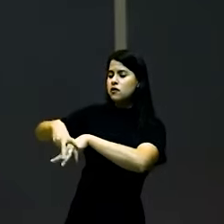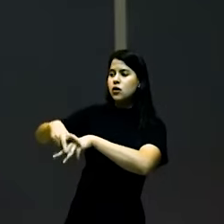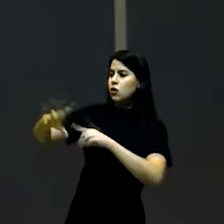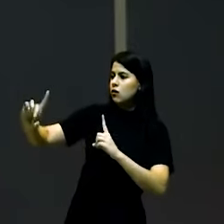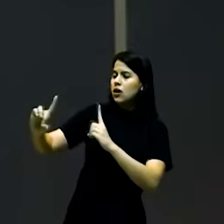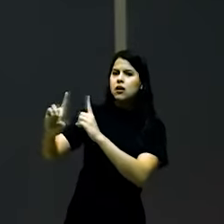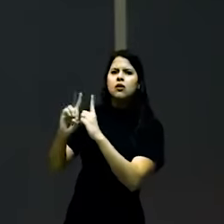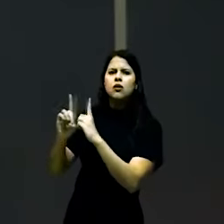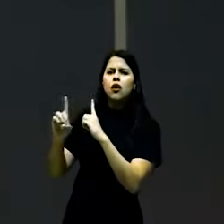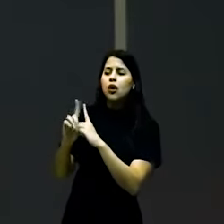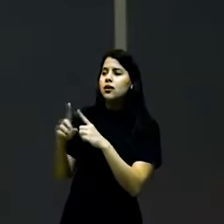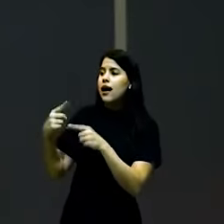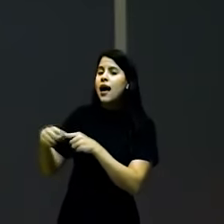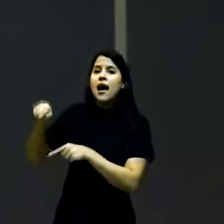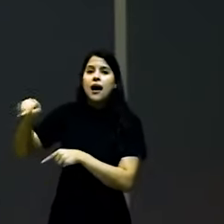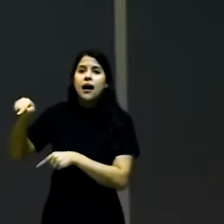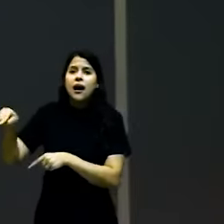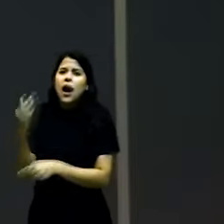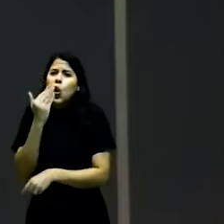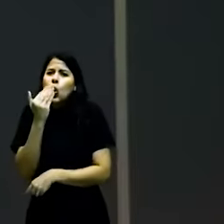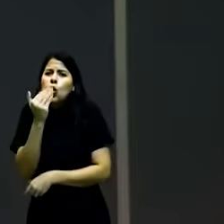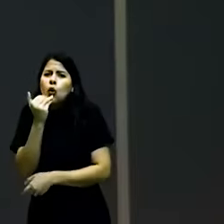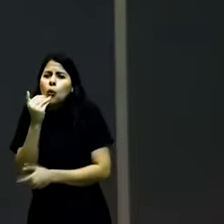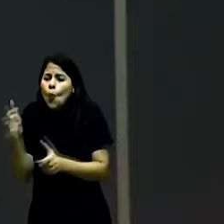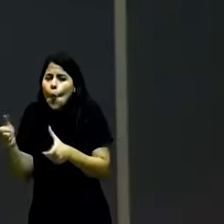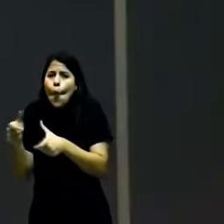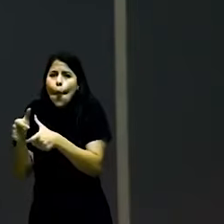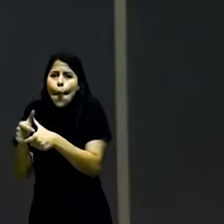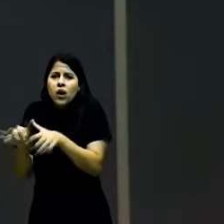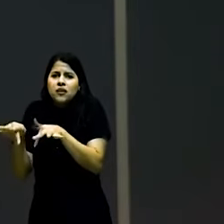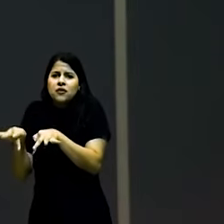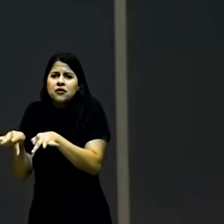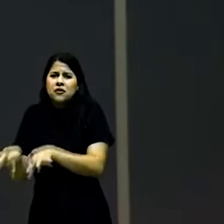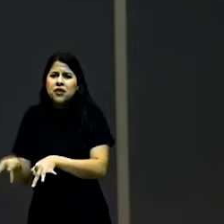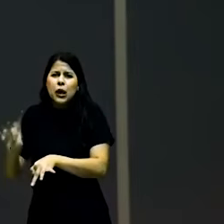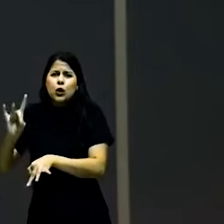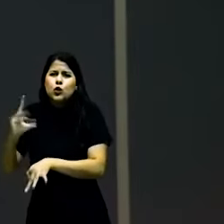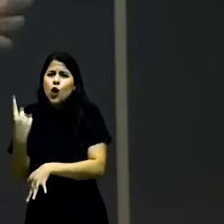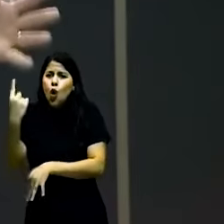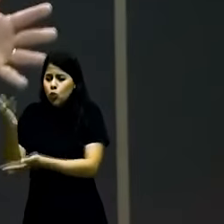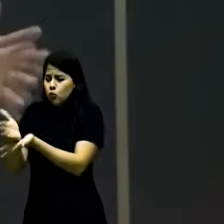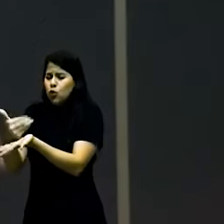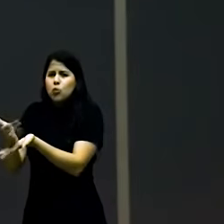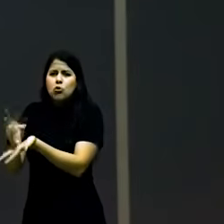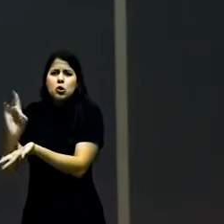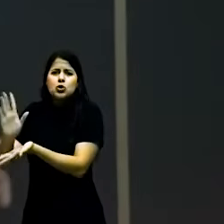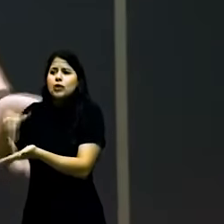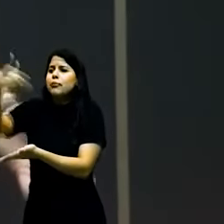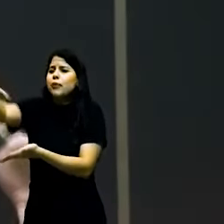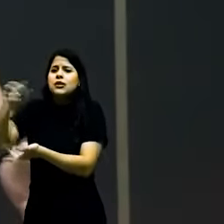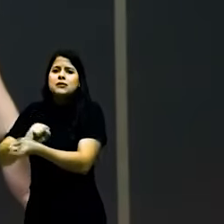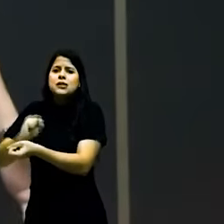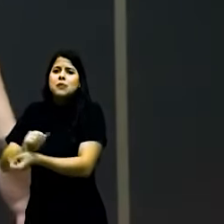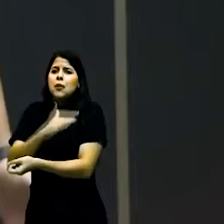de farinha, um pouquinho de azeite, e aquilo é o suficiente para ela fazer mais uma refeição e aguardar a morte, porque